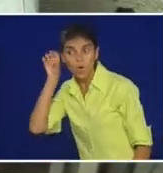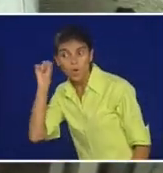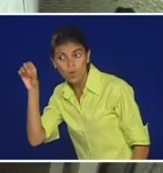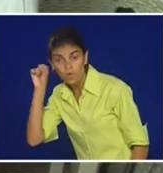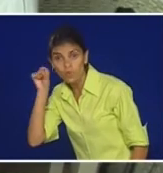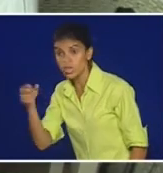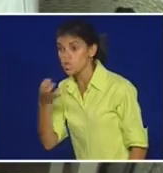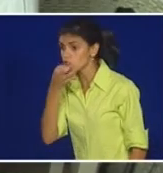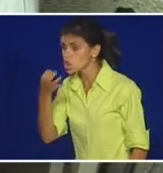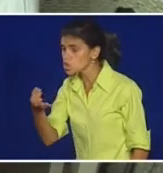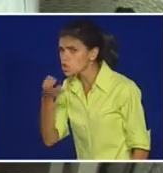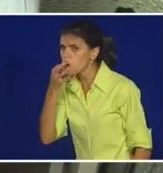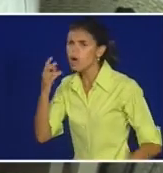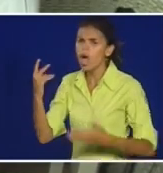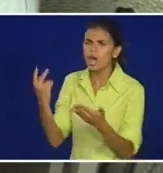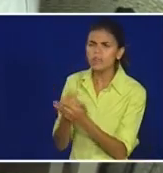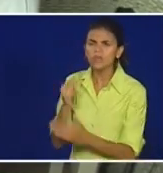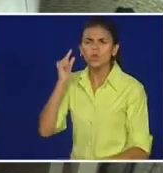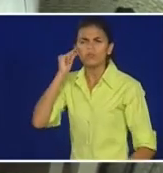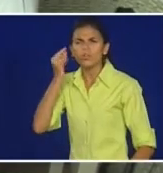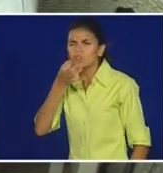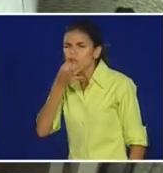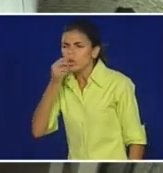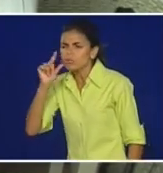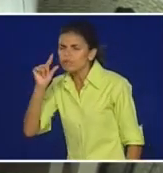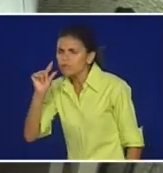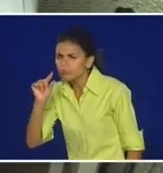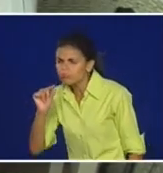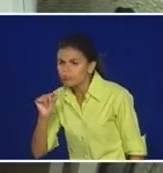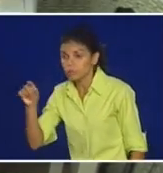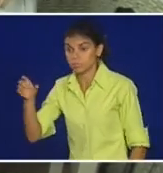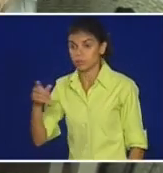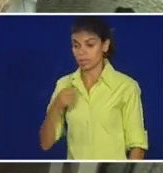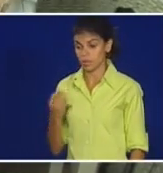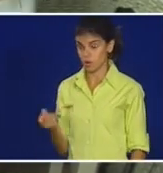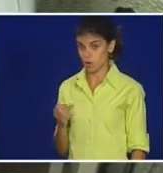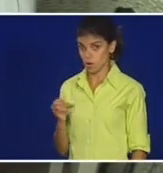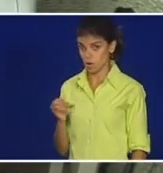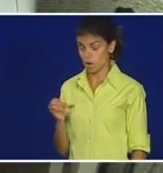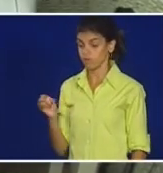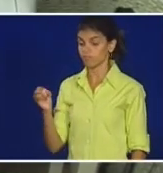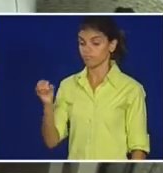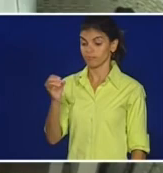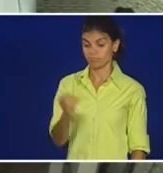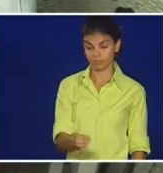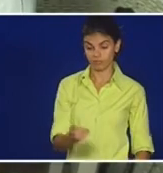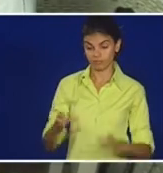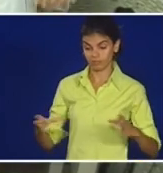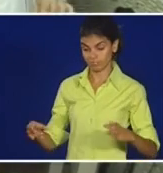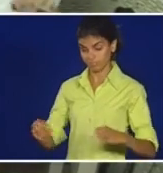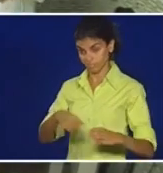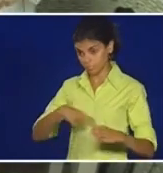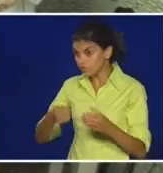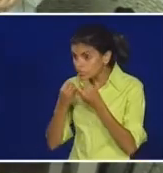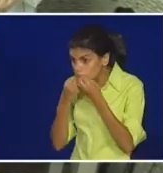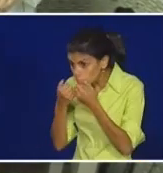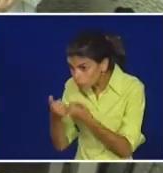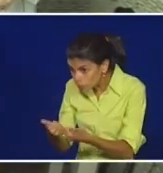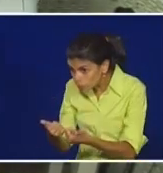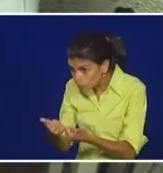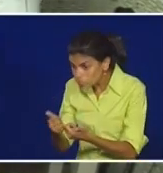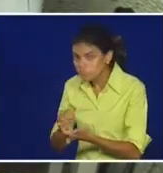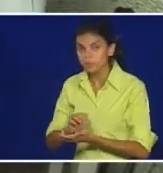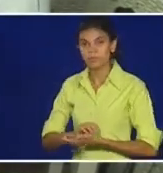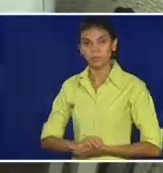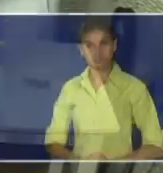Quando você ouvir o som, mesmo que seja pouquinho, baixinho, Você pega essa rodinha e coloca aqui na